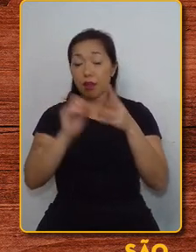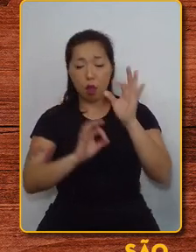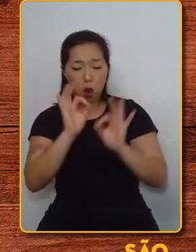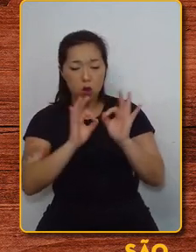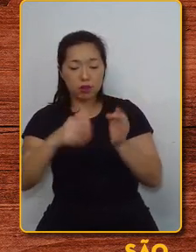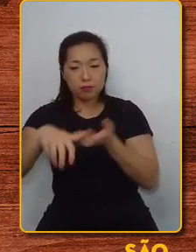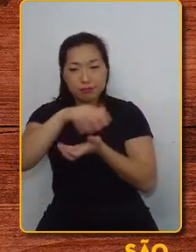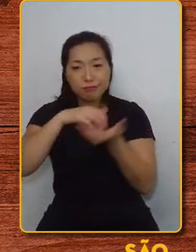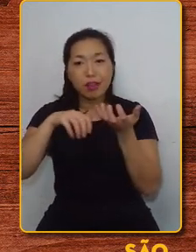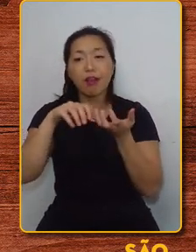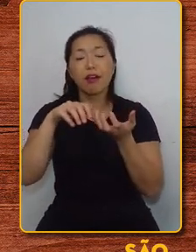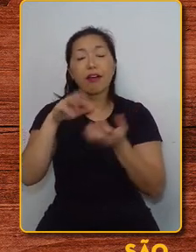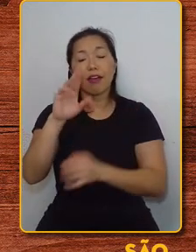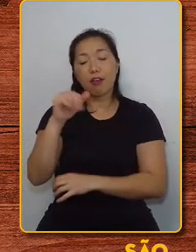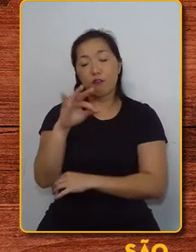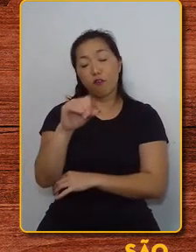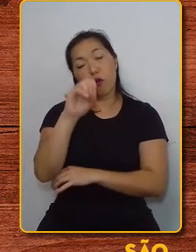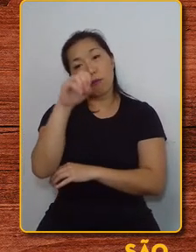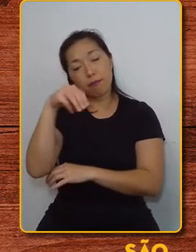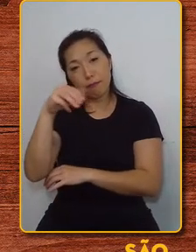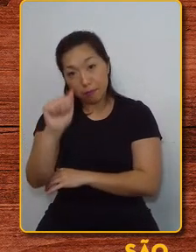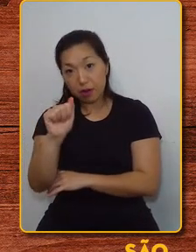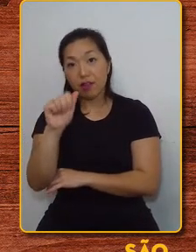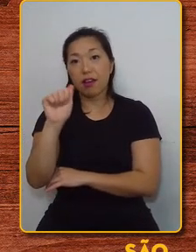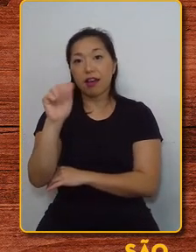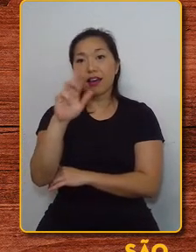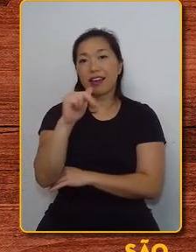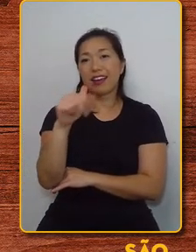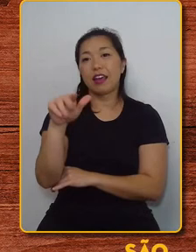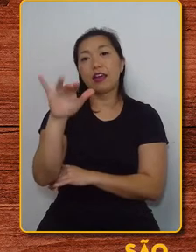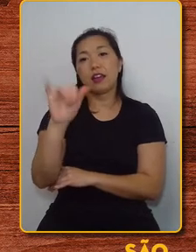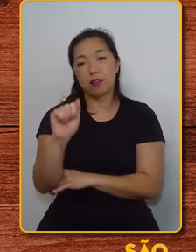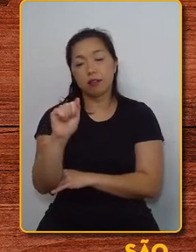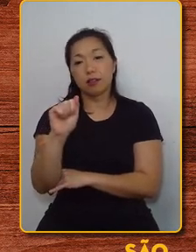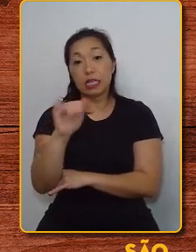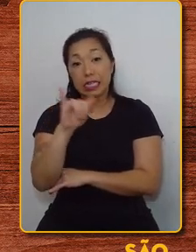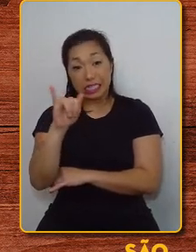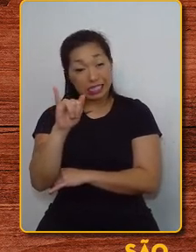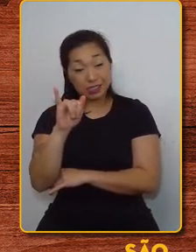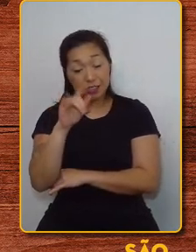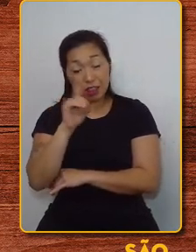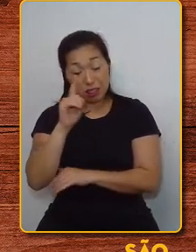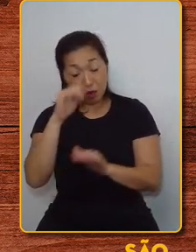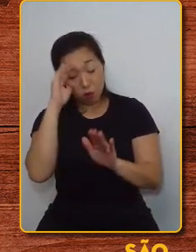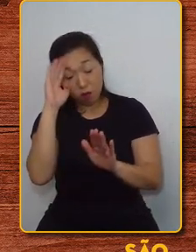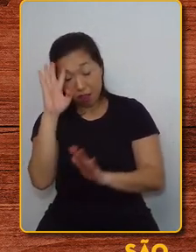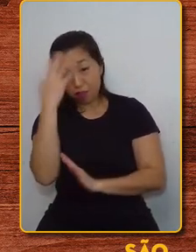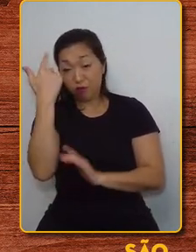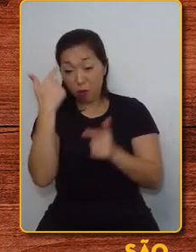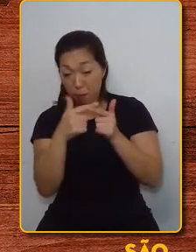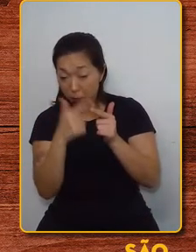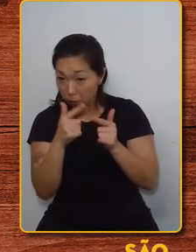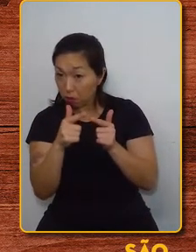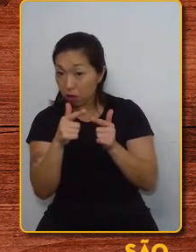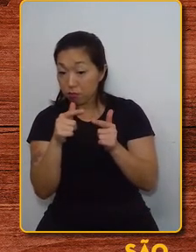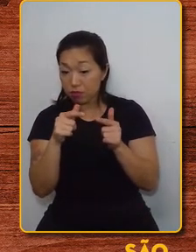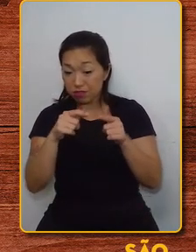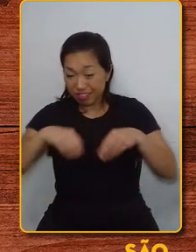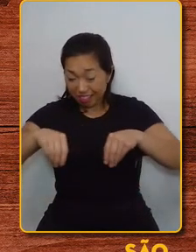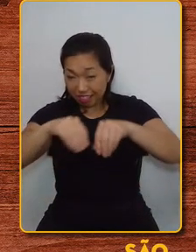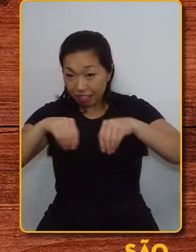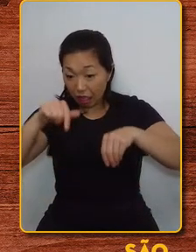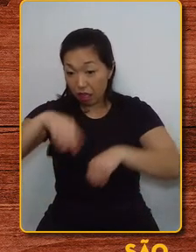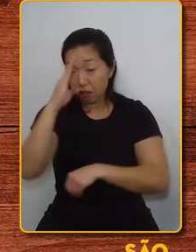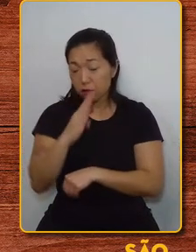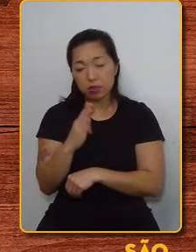não democratizar a terra no Brasil, você não tem como avançar com essa política. E, por fim, como parte do modelo